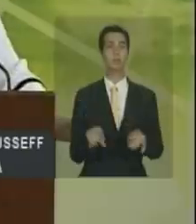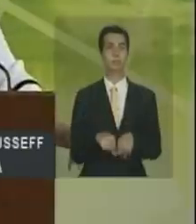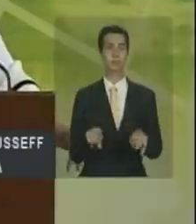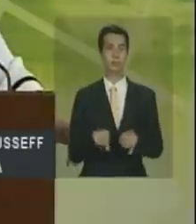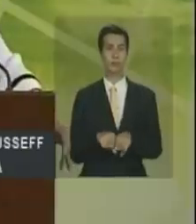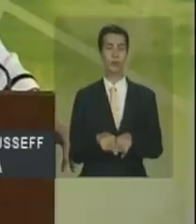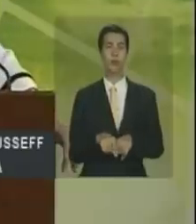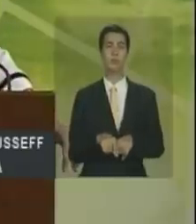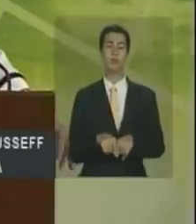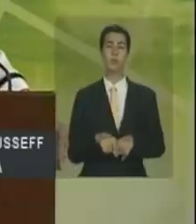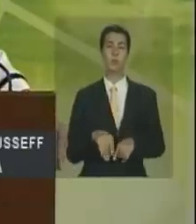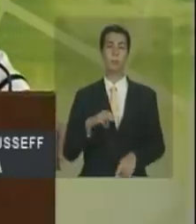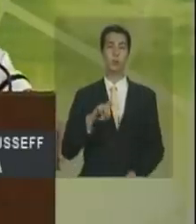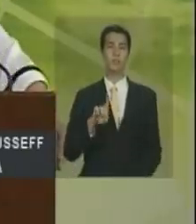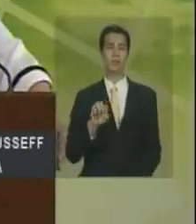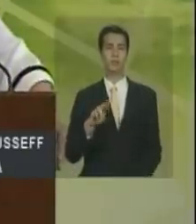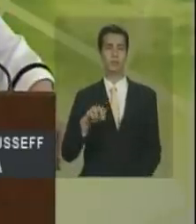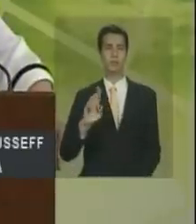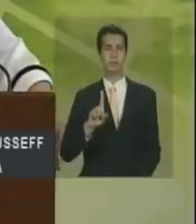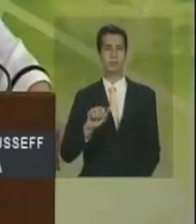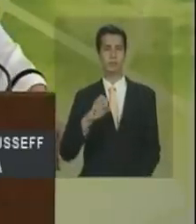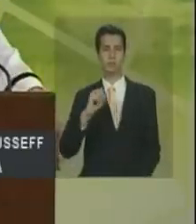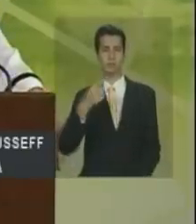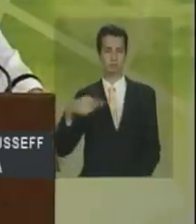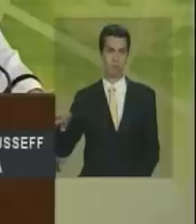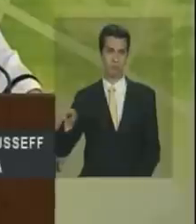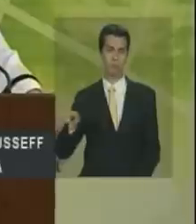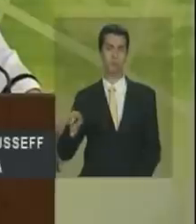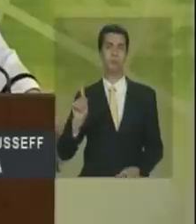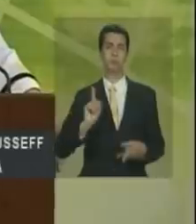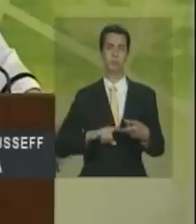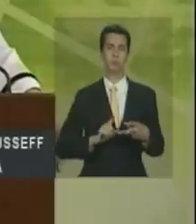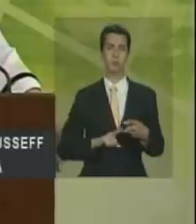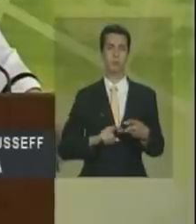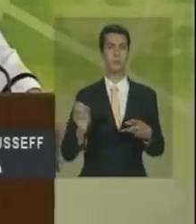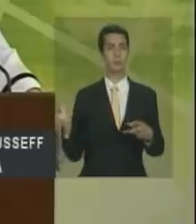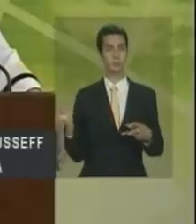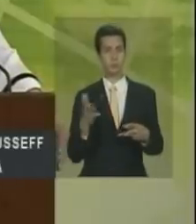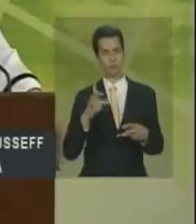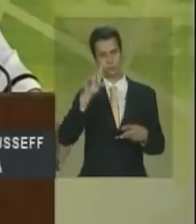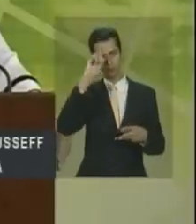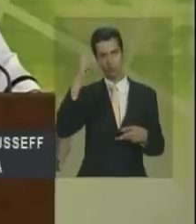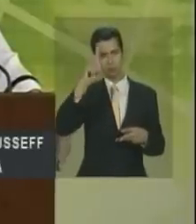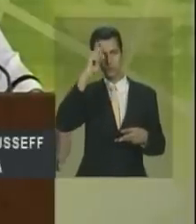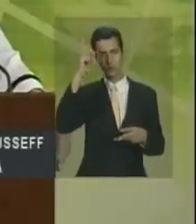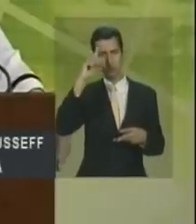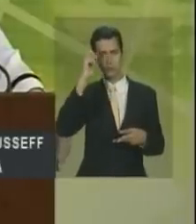de seu processo produtivo, na geração e incorporação de inovações.